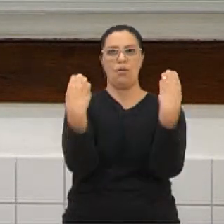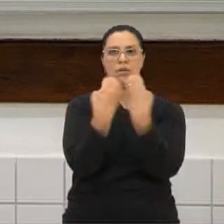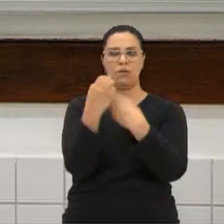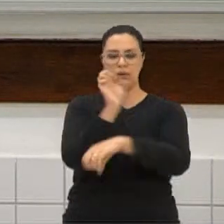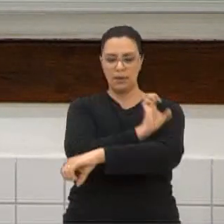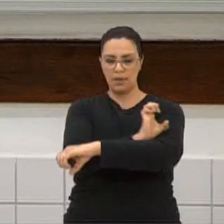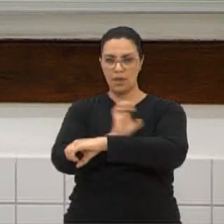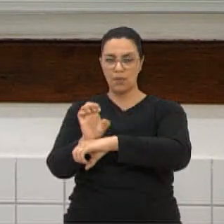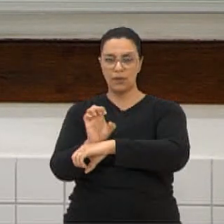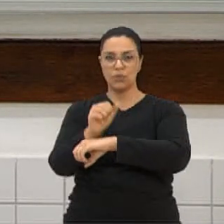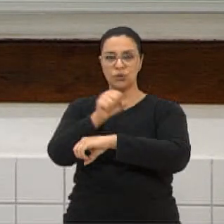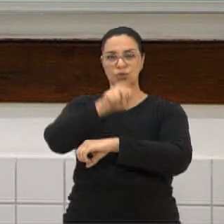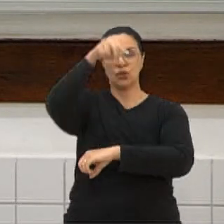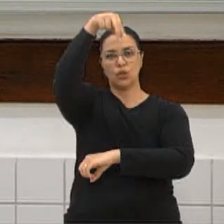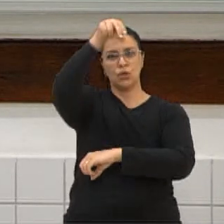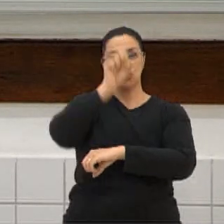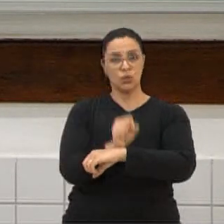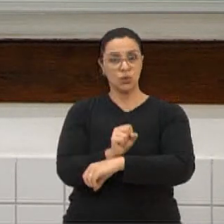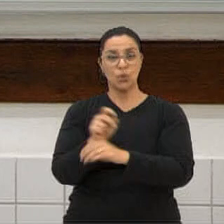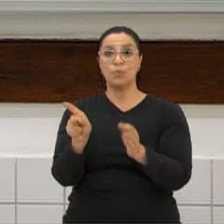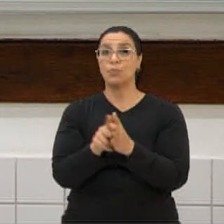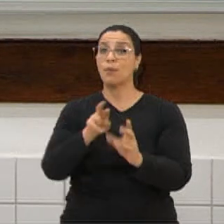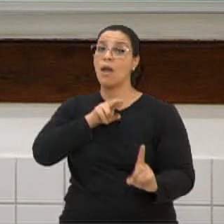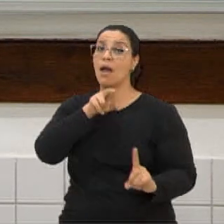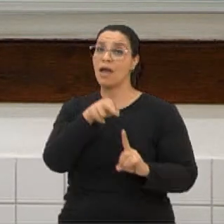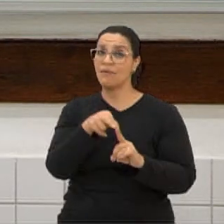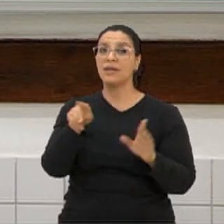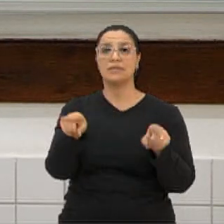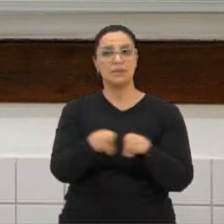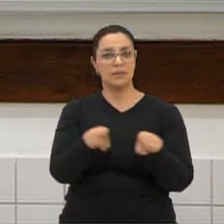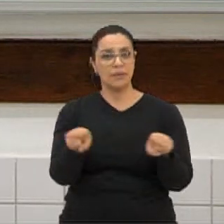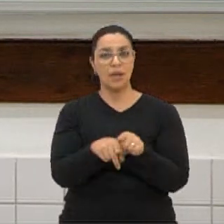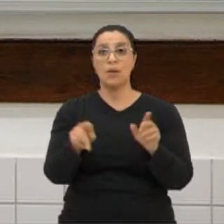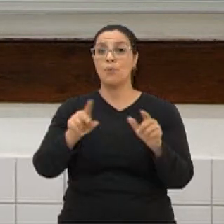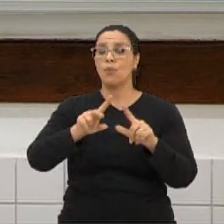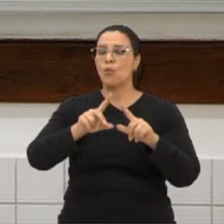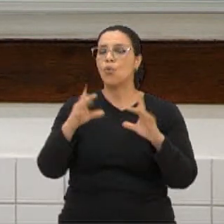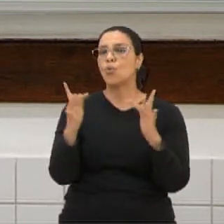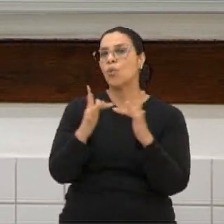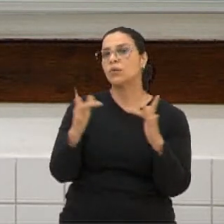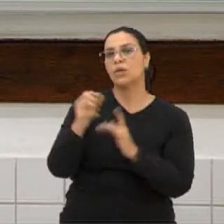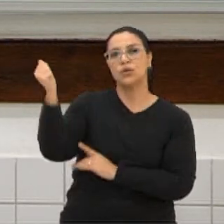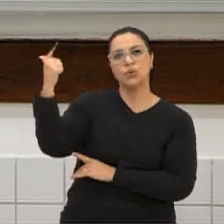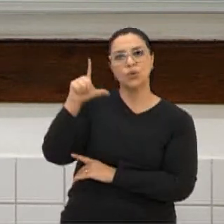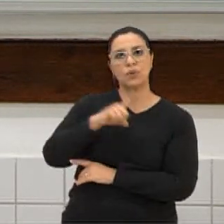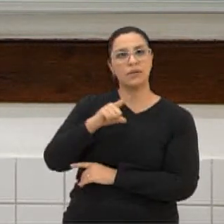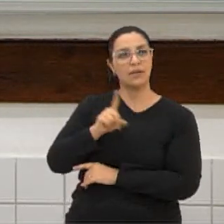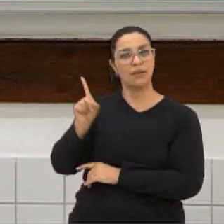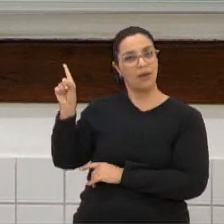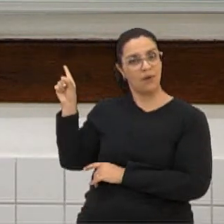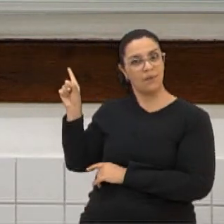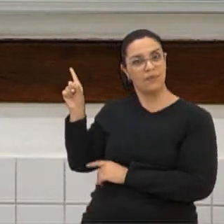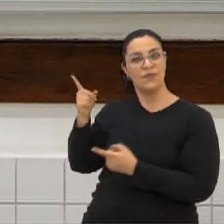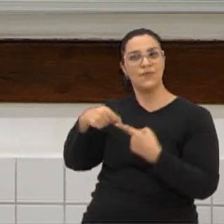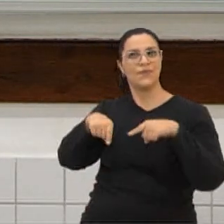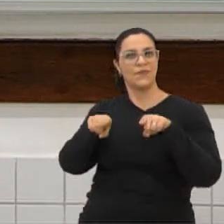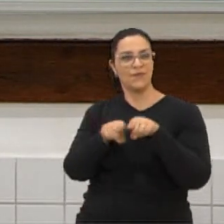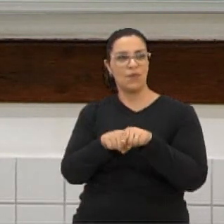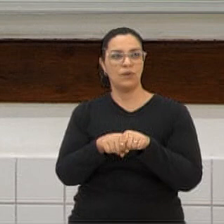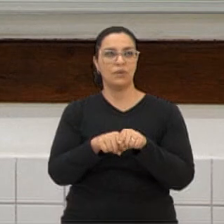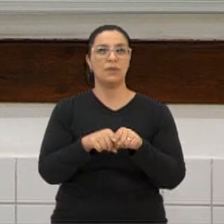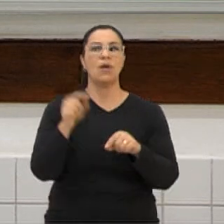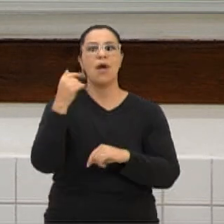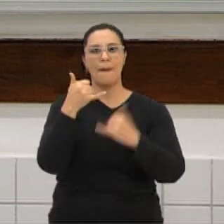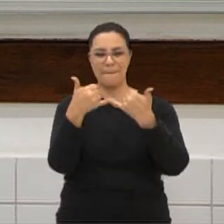hemisfério norte e hemisfério sul, é o referencial também para a radiação solar. Olha aqui, ó, nessa imagem de novo, ó, a linha